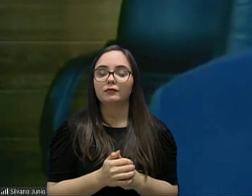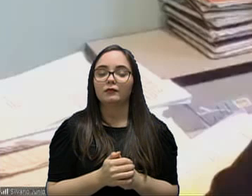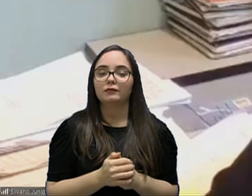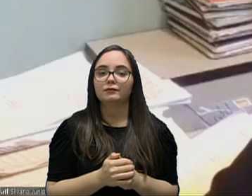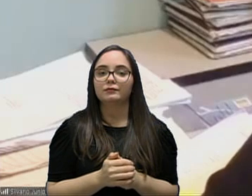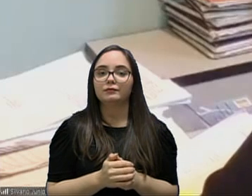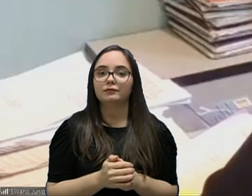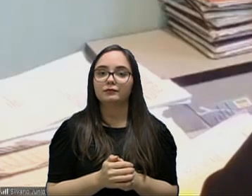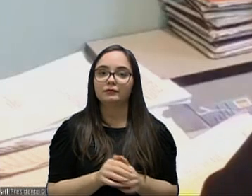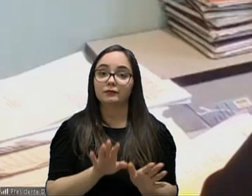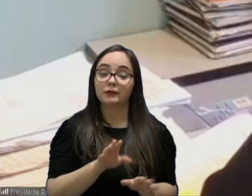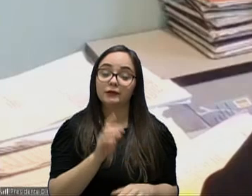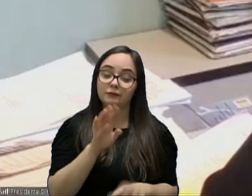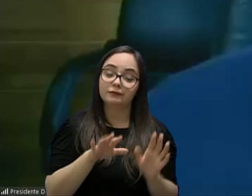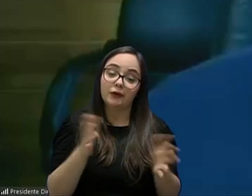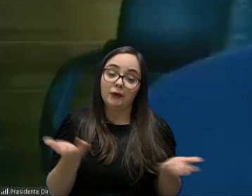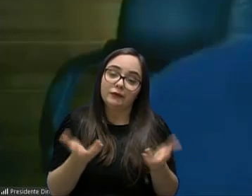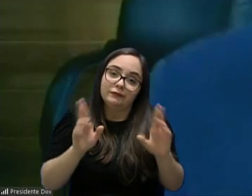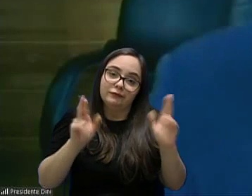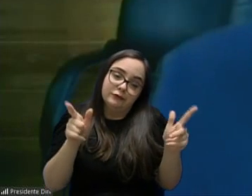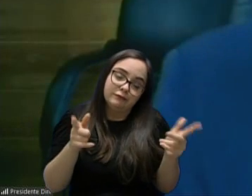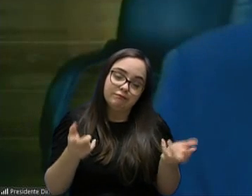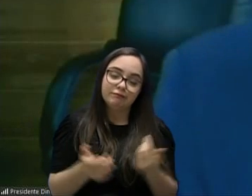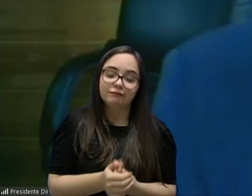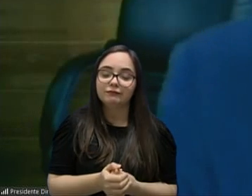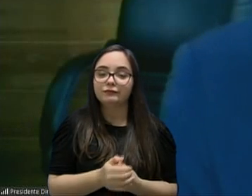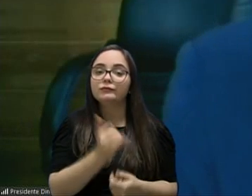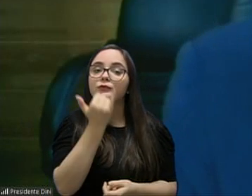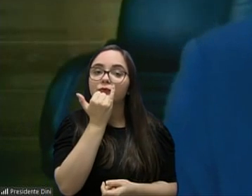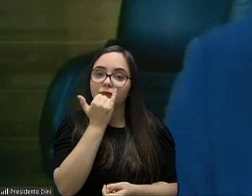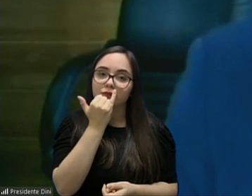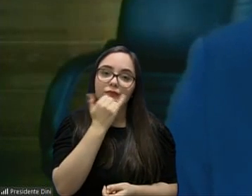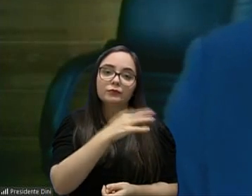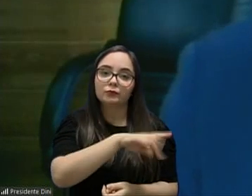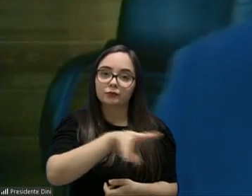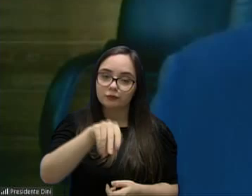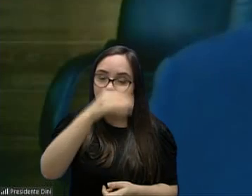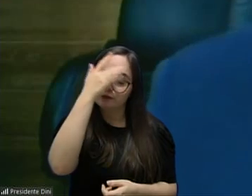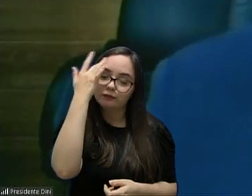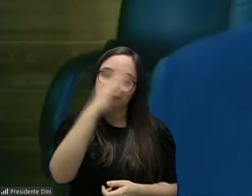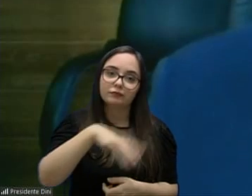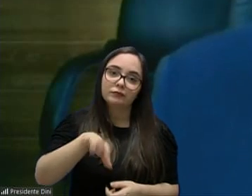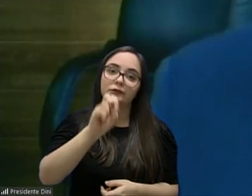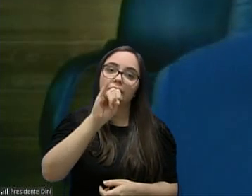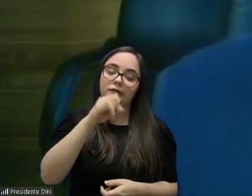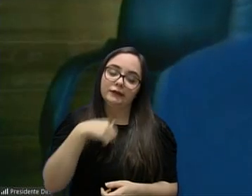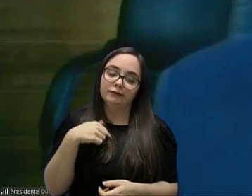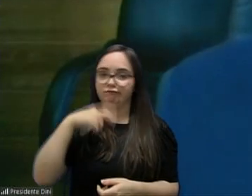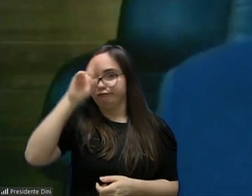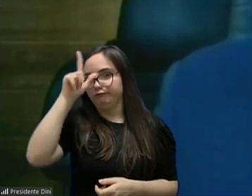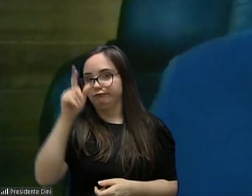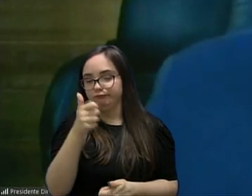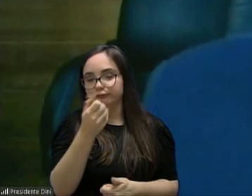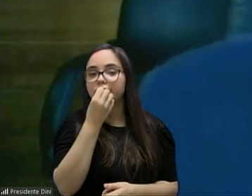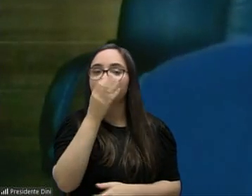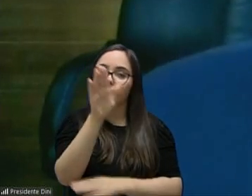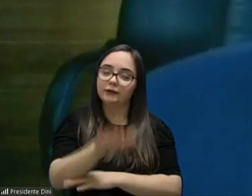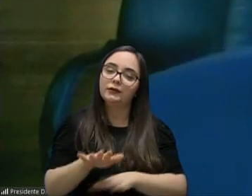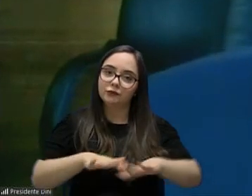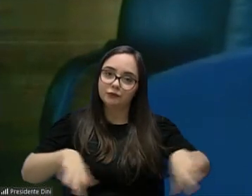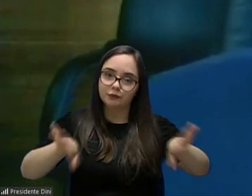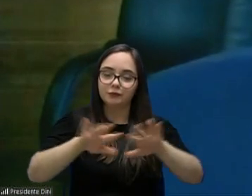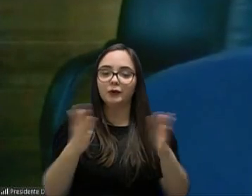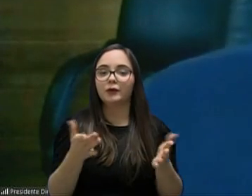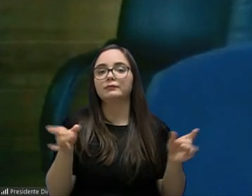esta maneira é uma maneira diferente. Peço mais uma vez perdão a todos os colegas por algum deslize. Ótima tarde a todos.